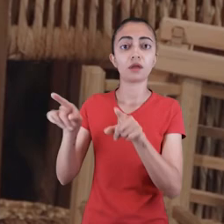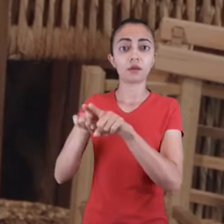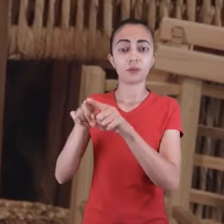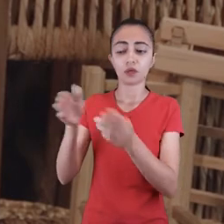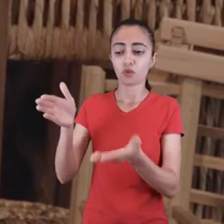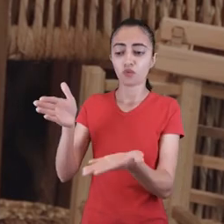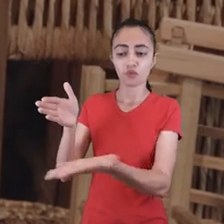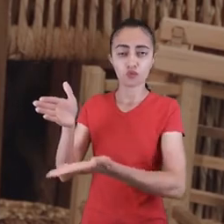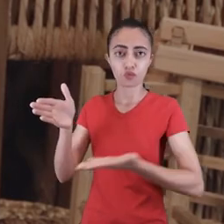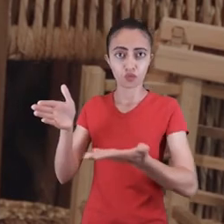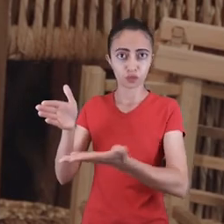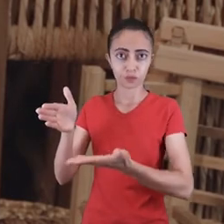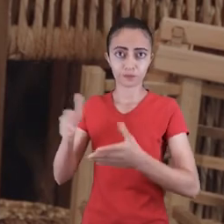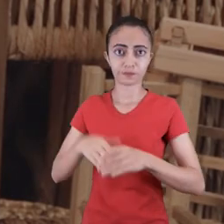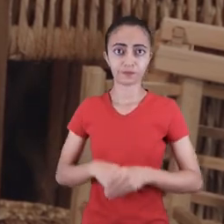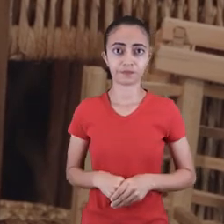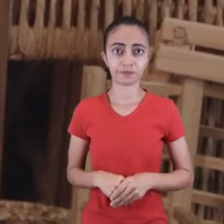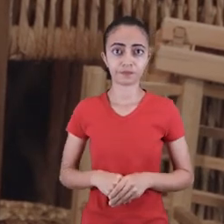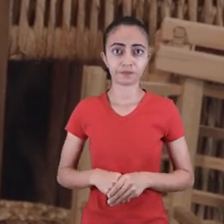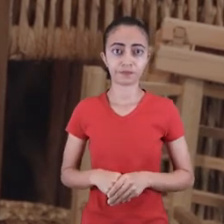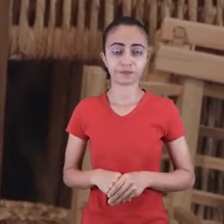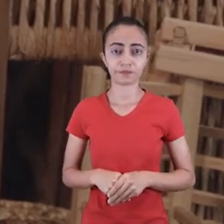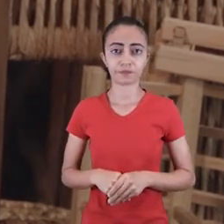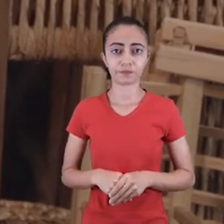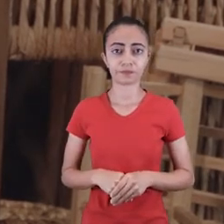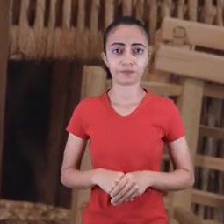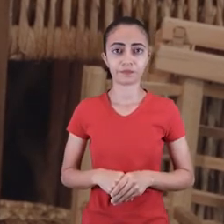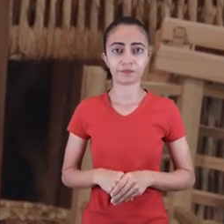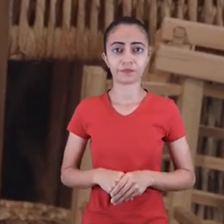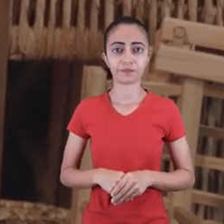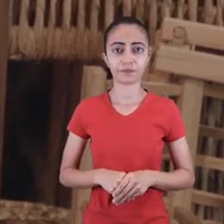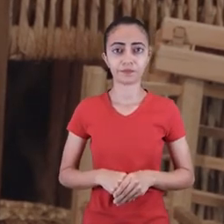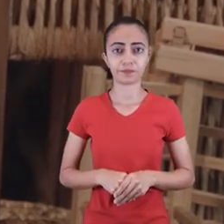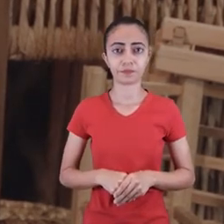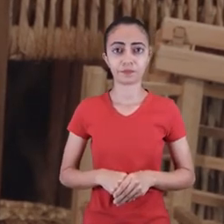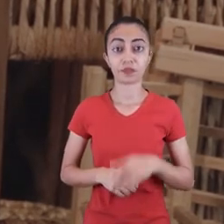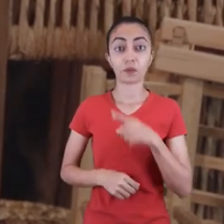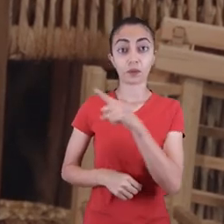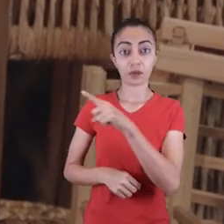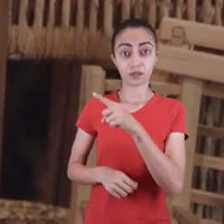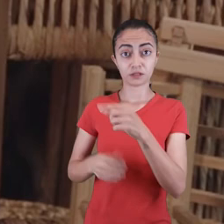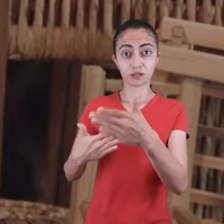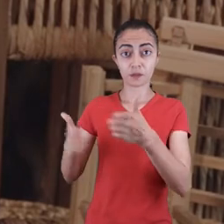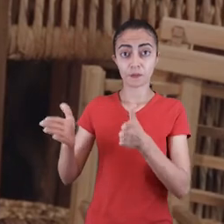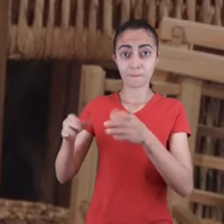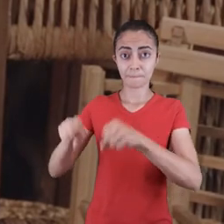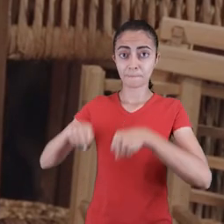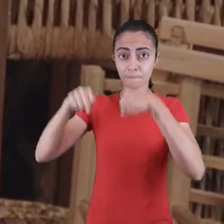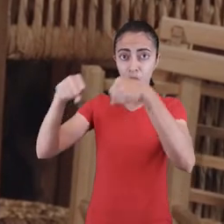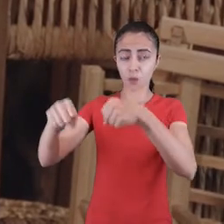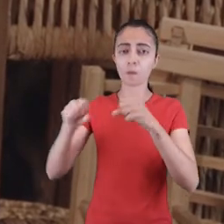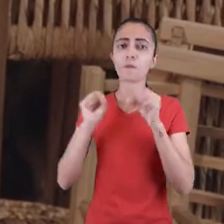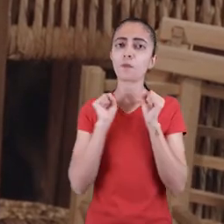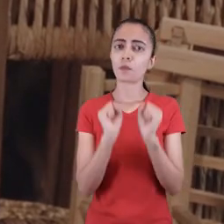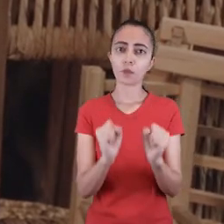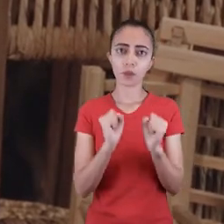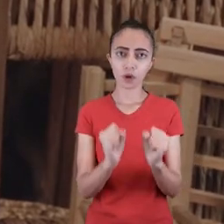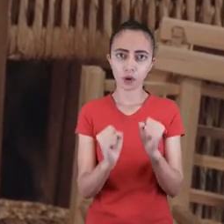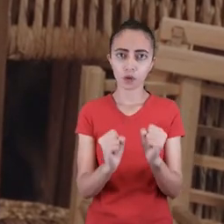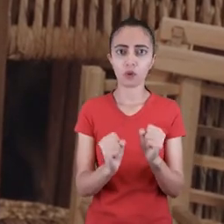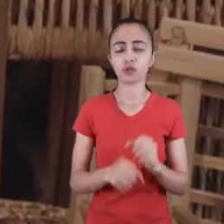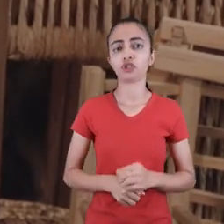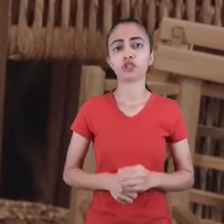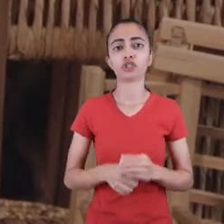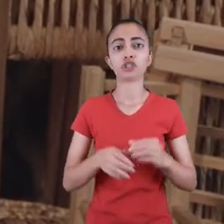aqui é o fundo. E ainda tem outra capa, que é a última. Esse baúzinho aqui, ele serve para